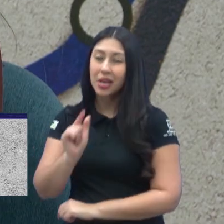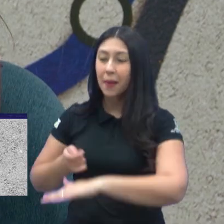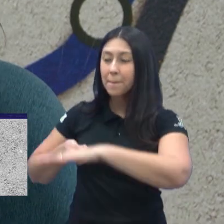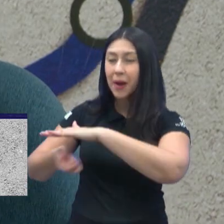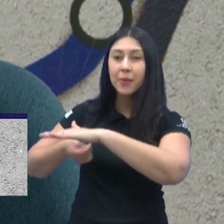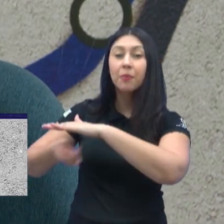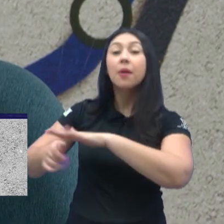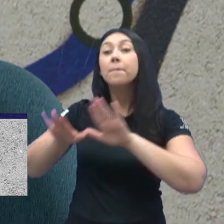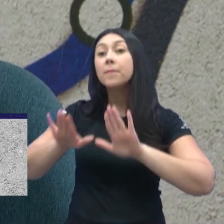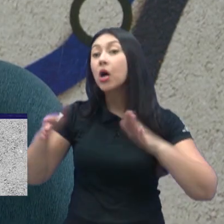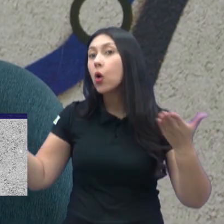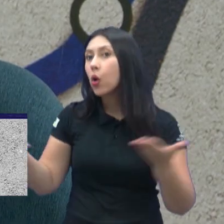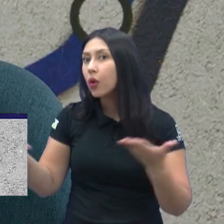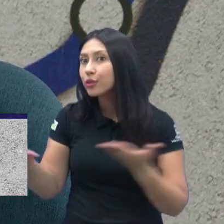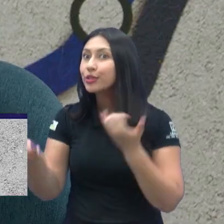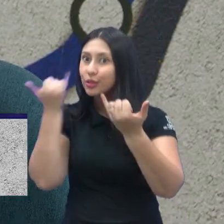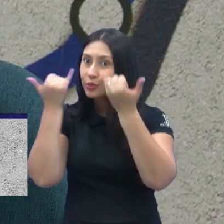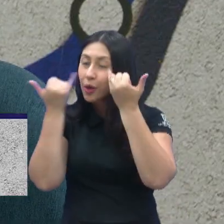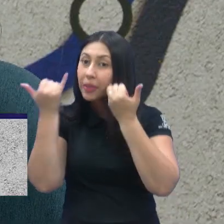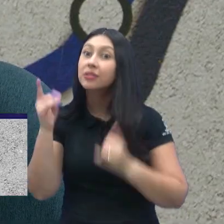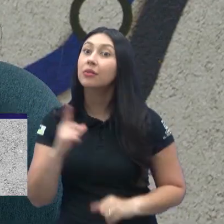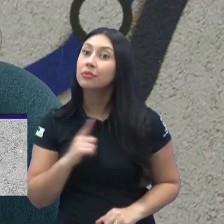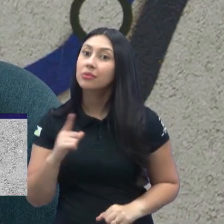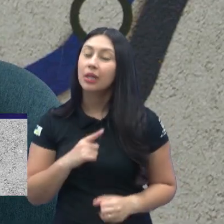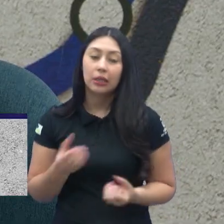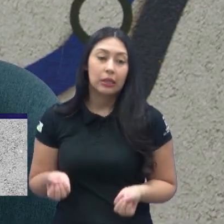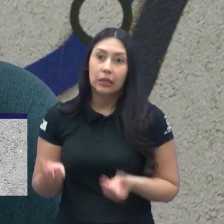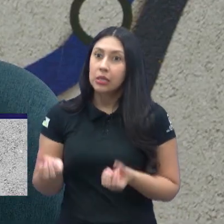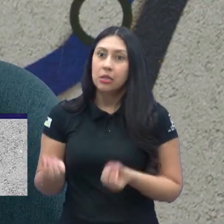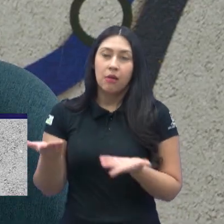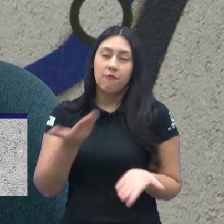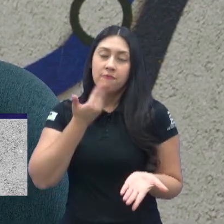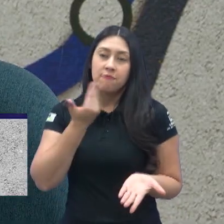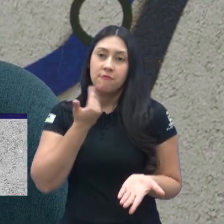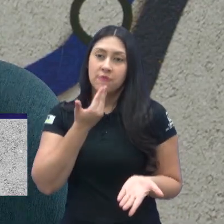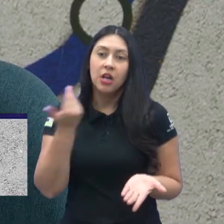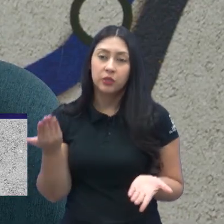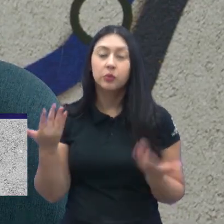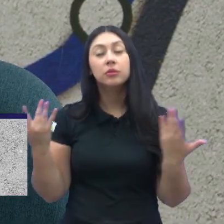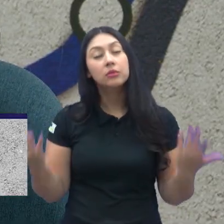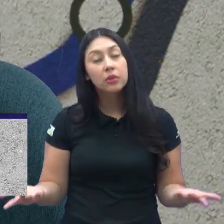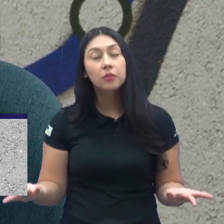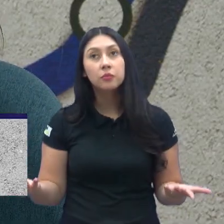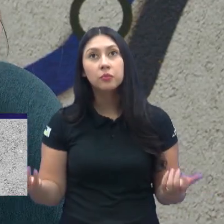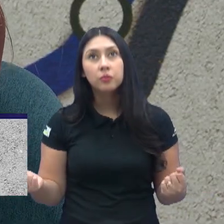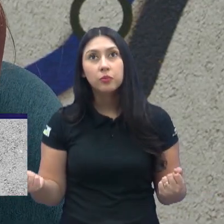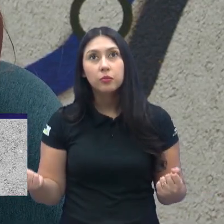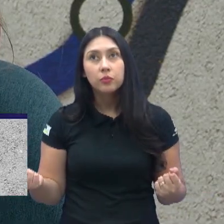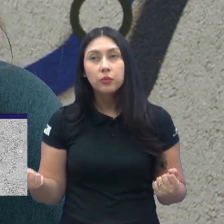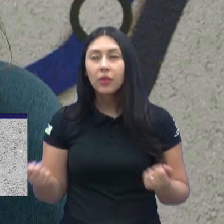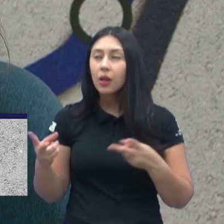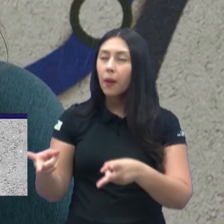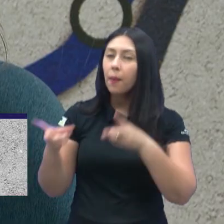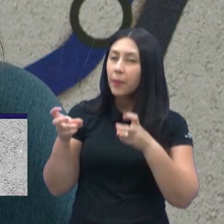mas hoje a gente tem informação. E a informação, ela está aí, ela está muito fácil. né? Então, isso eu tenho visto no